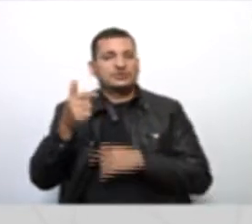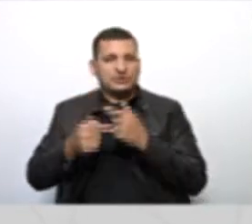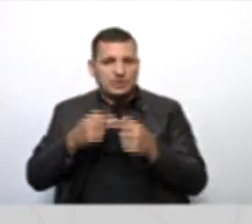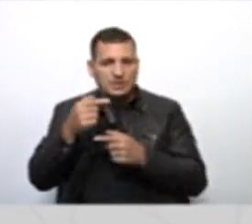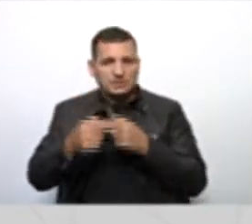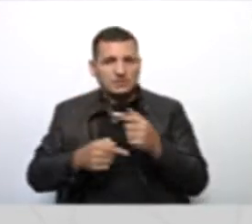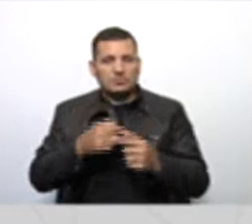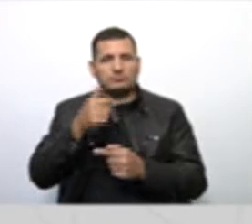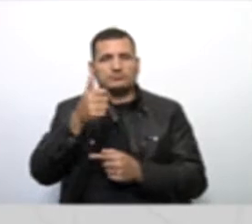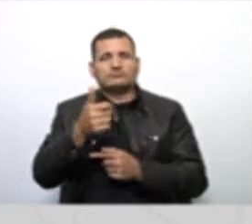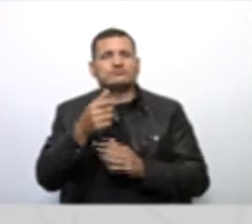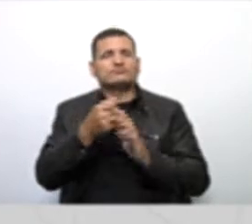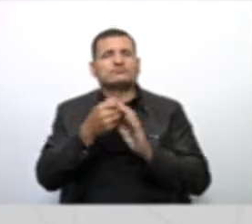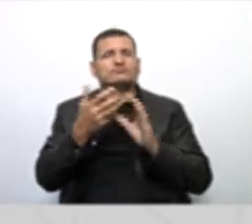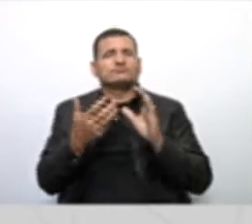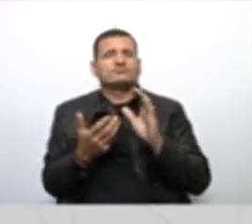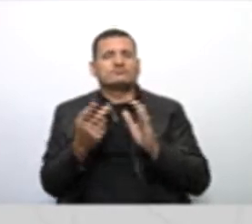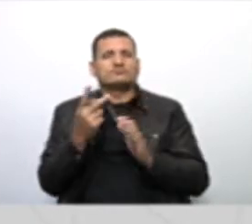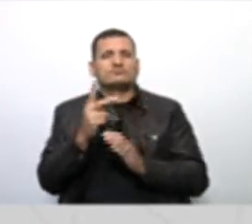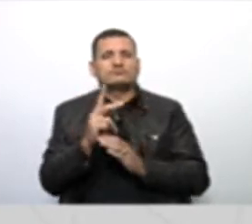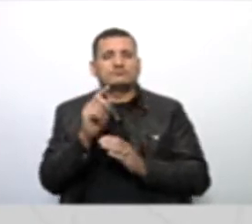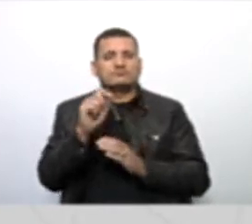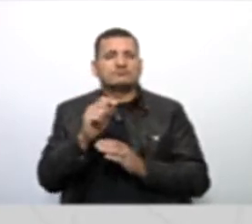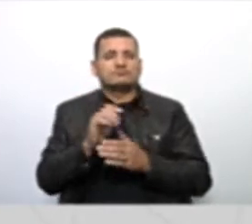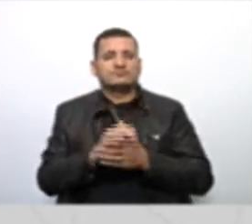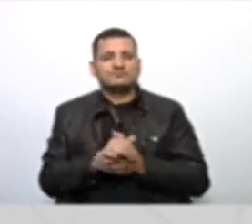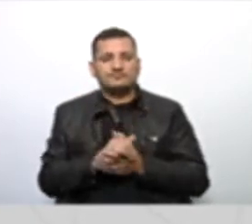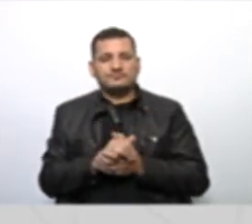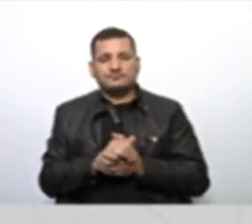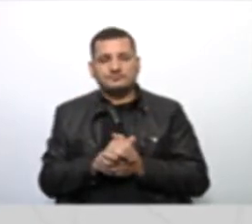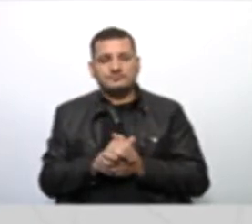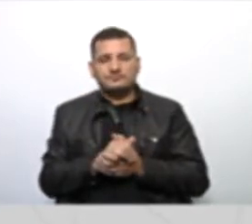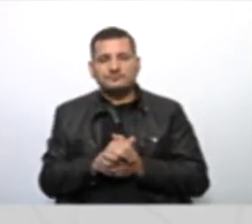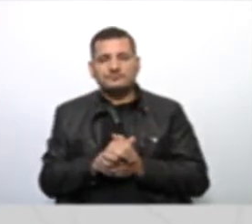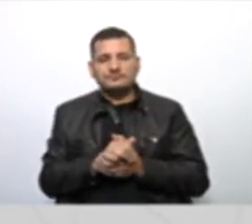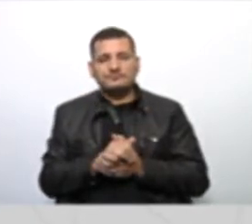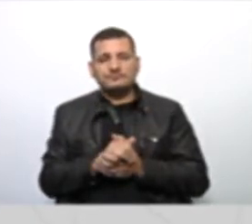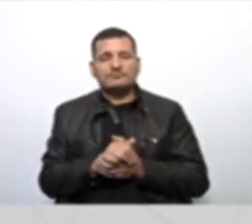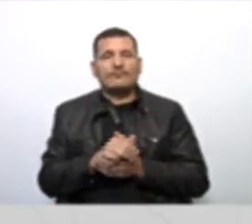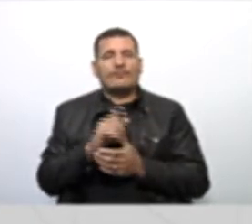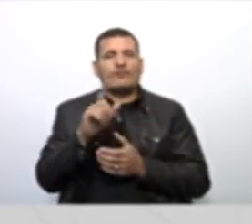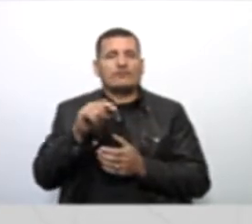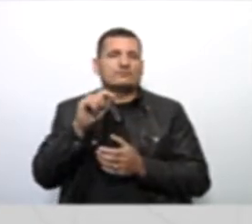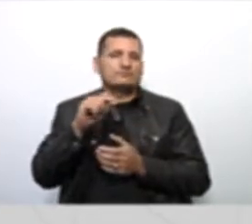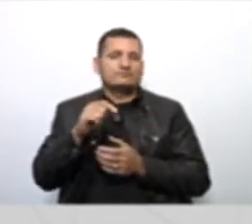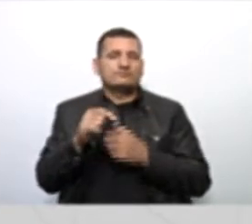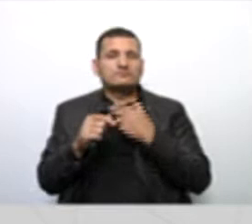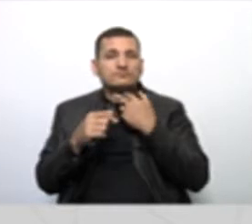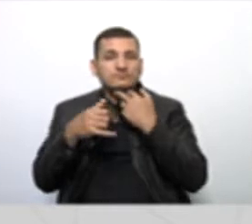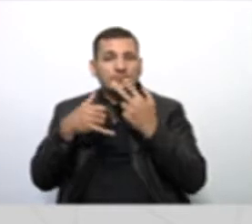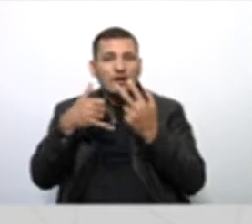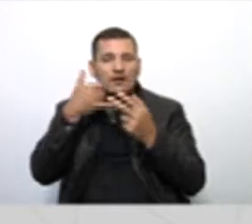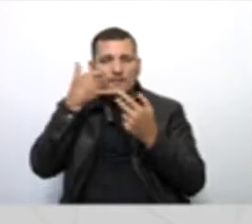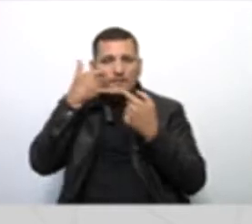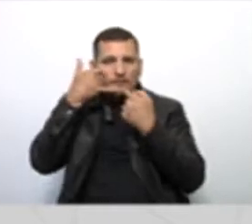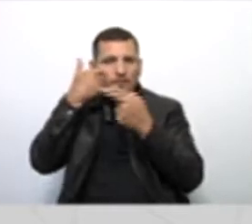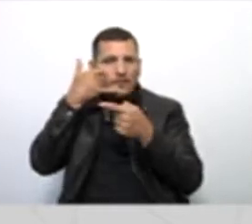qual é a característica dela aqui, ó? Ele fala aqui, ó, a principal característica é a transmissão de voz via